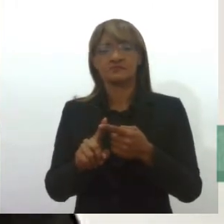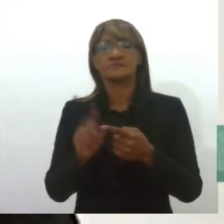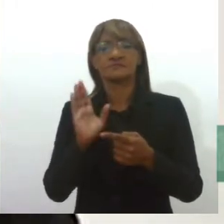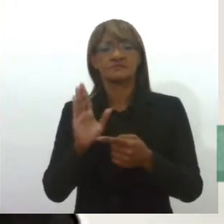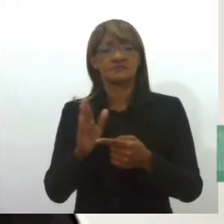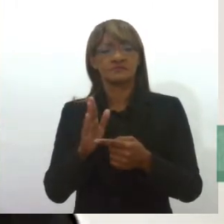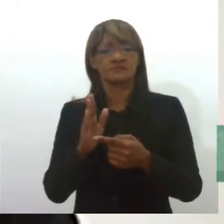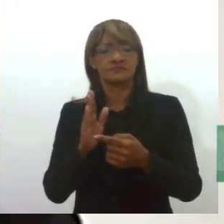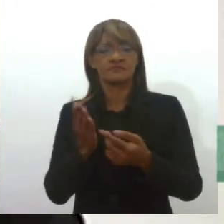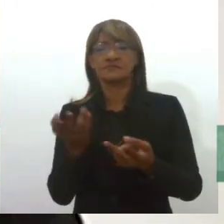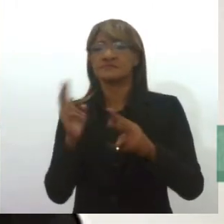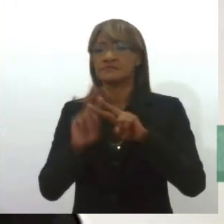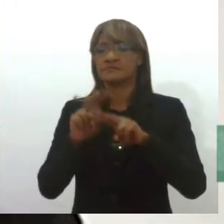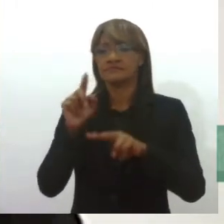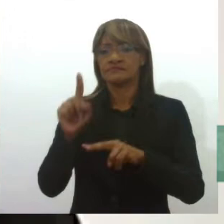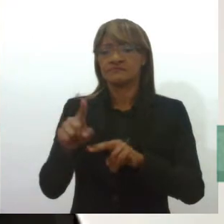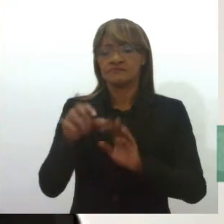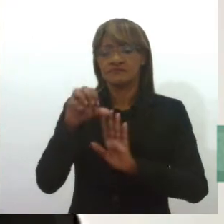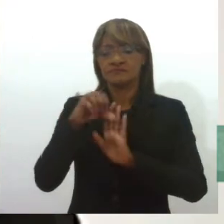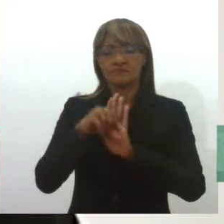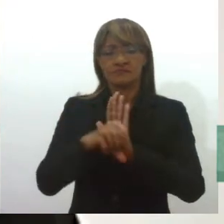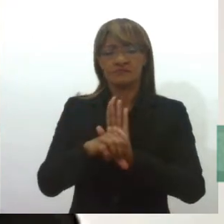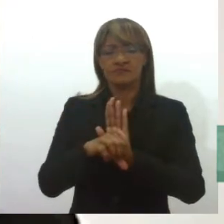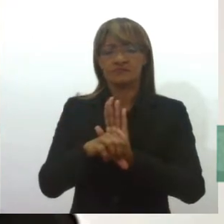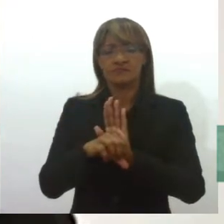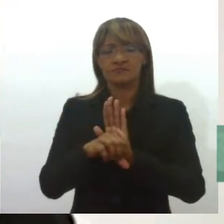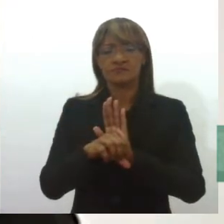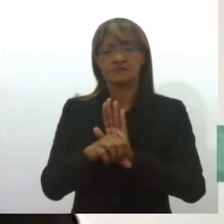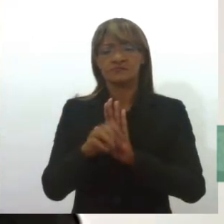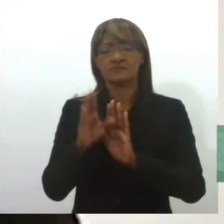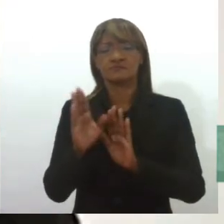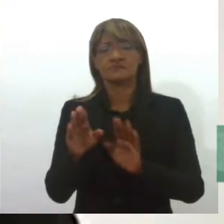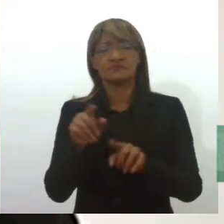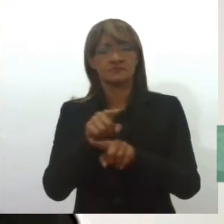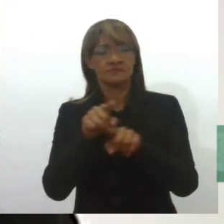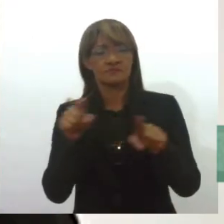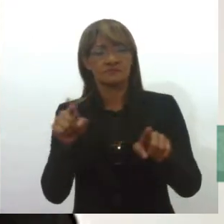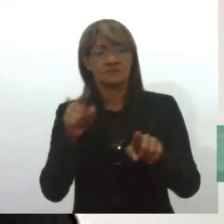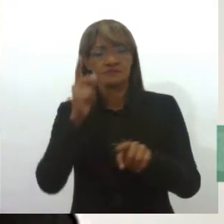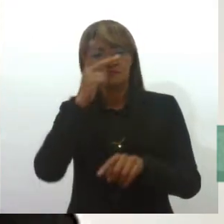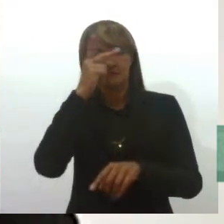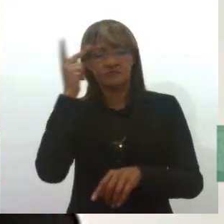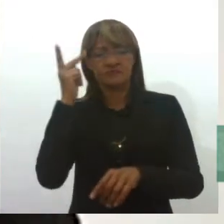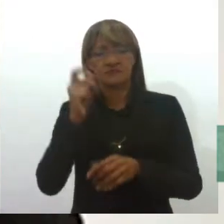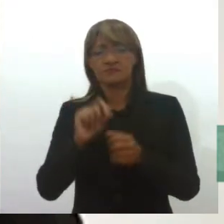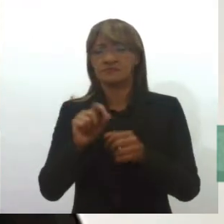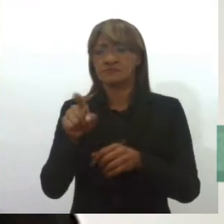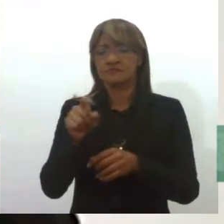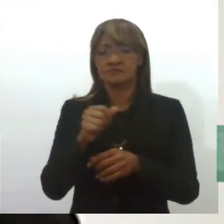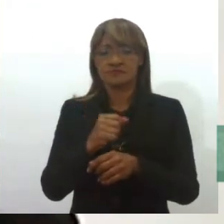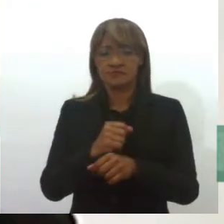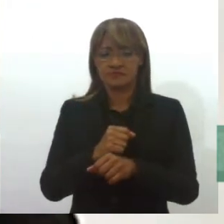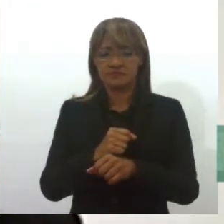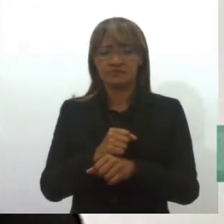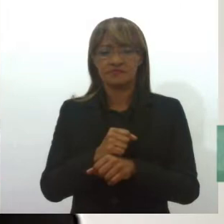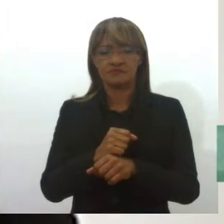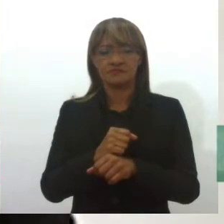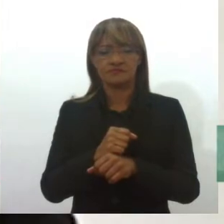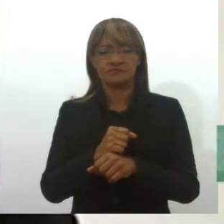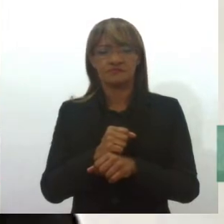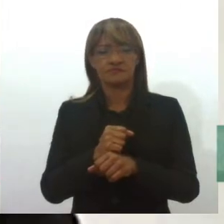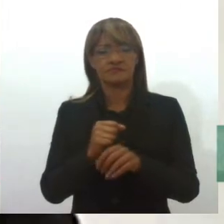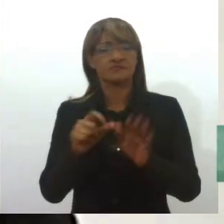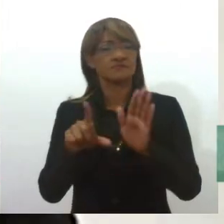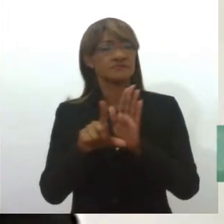obviamente, as garantias constitucionais conferidas àqueles que estarão abrangidos pela alteração da lei em crimes